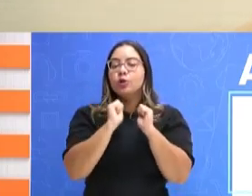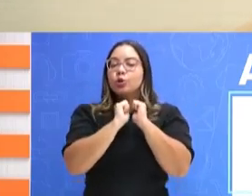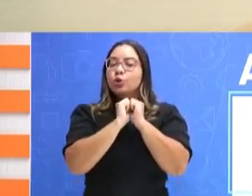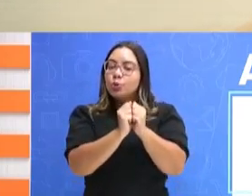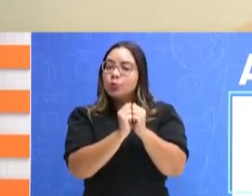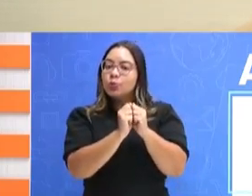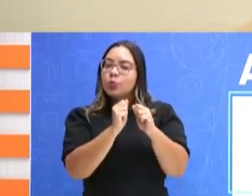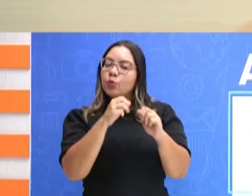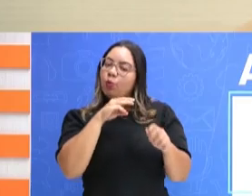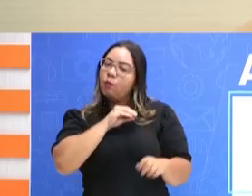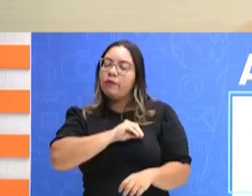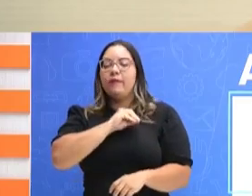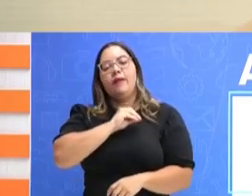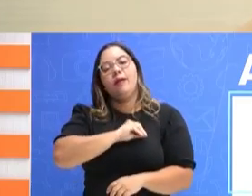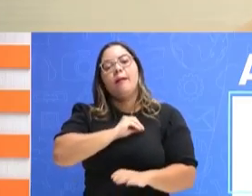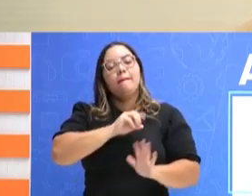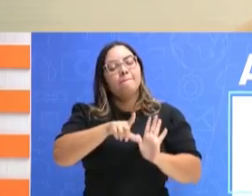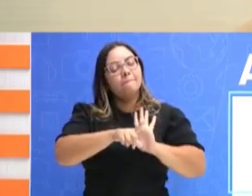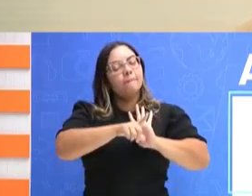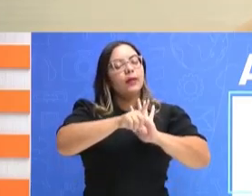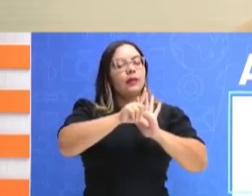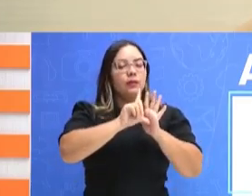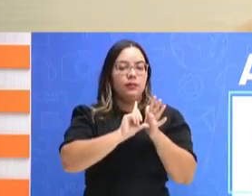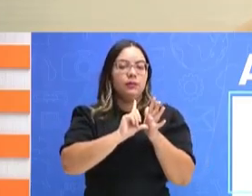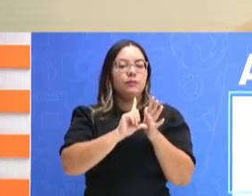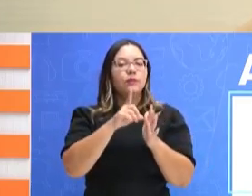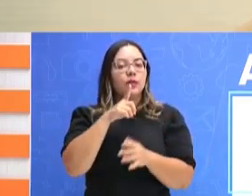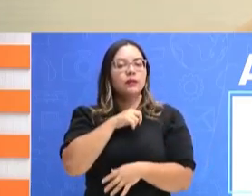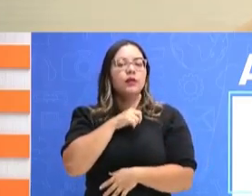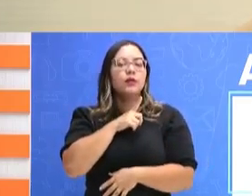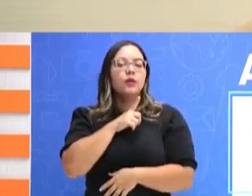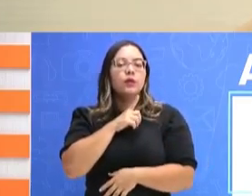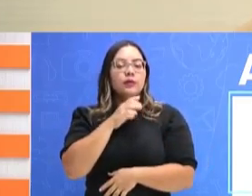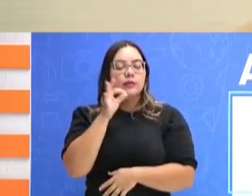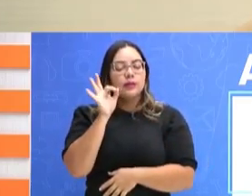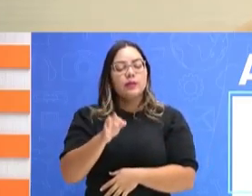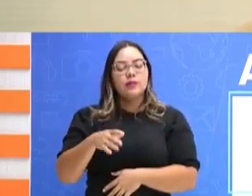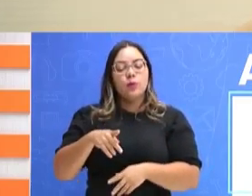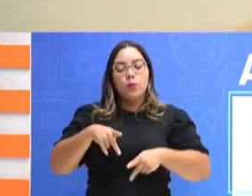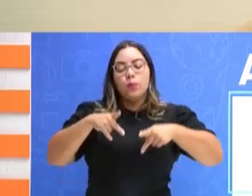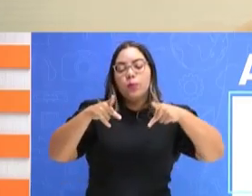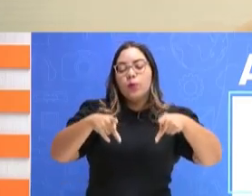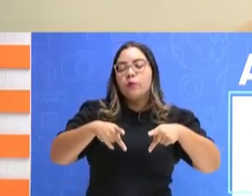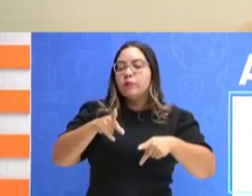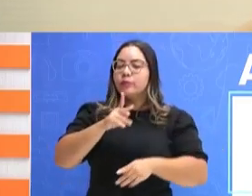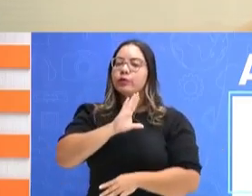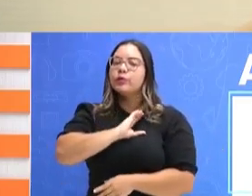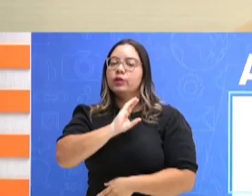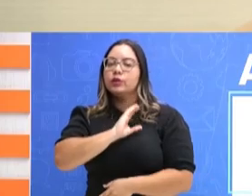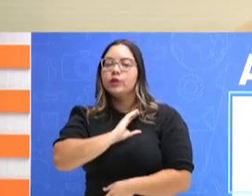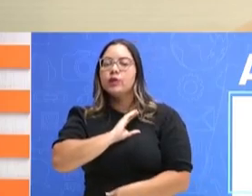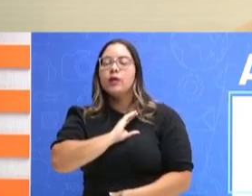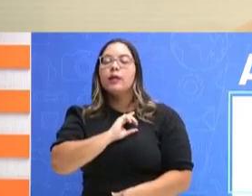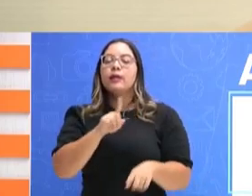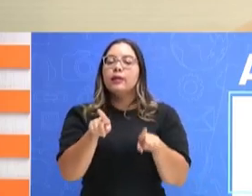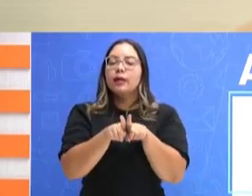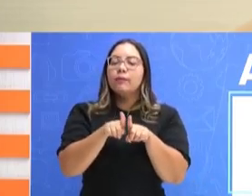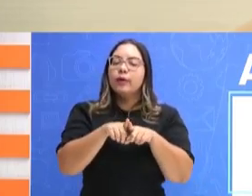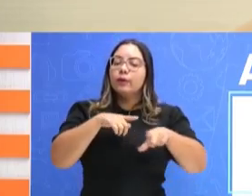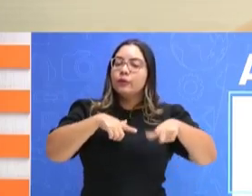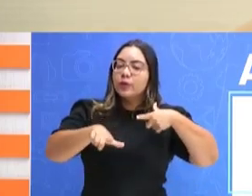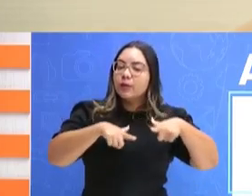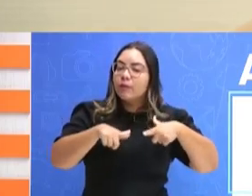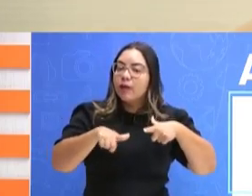antecipado muito mais saindo eu tenho certeza que o som de Caxias tenho certeza que para o funcionalismo pô